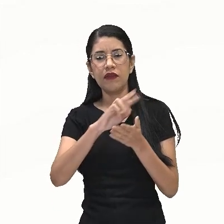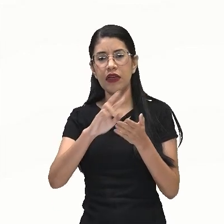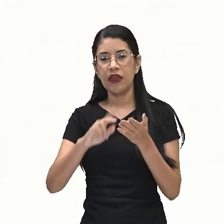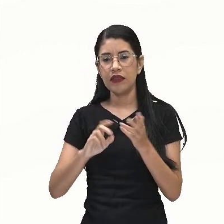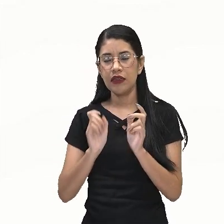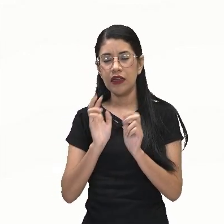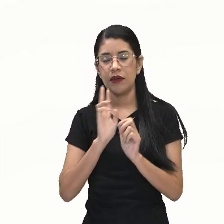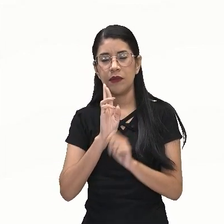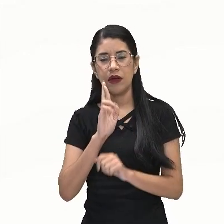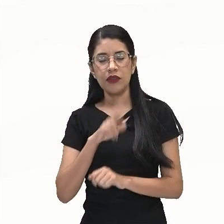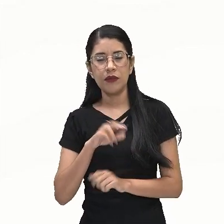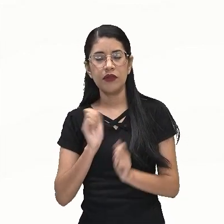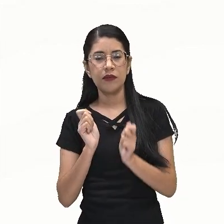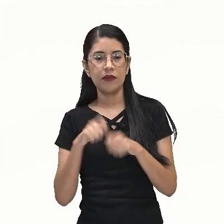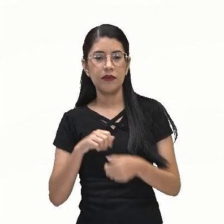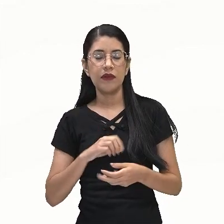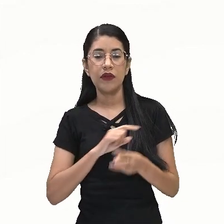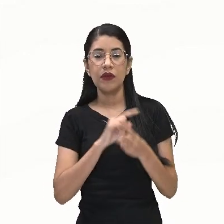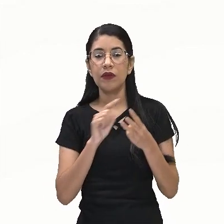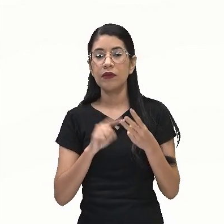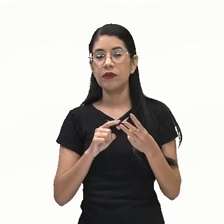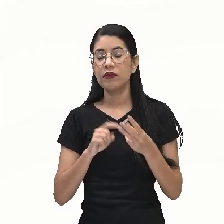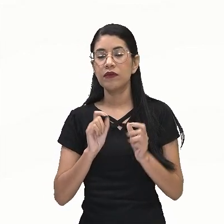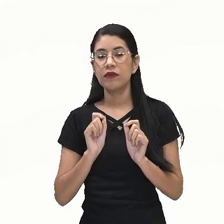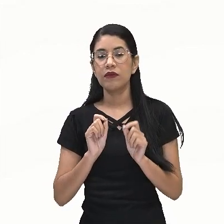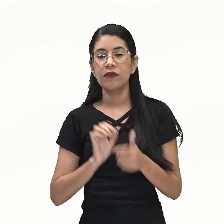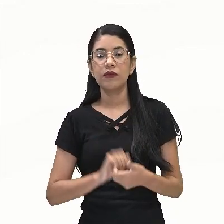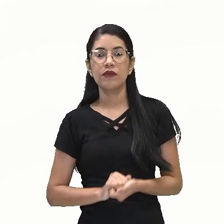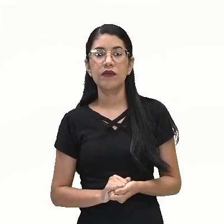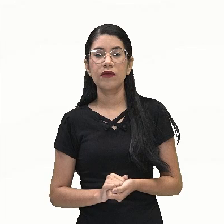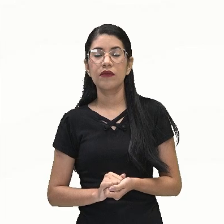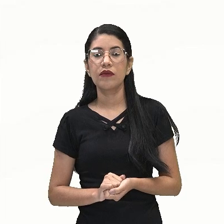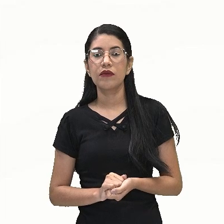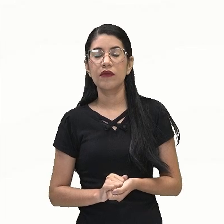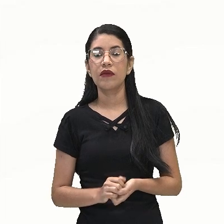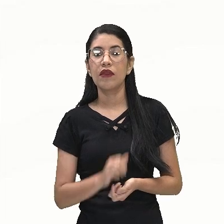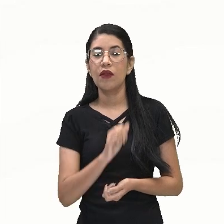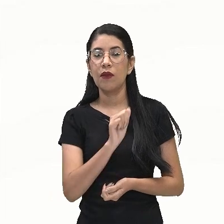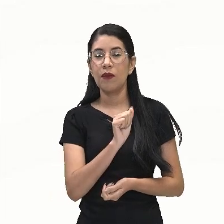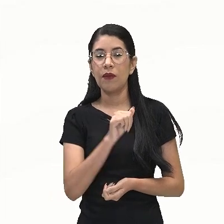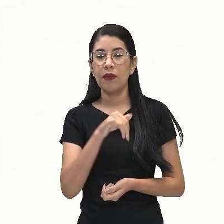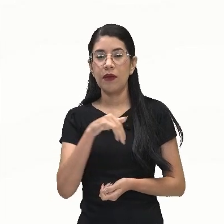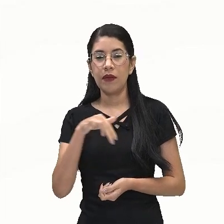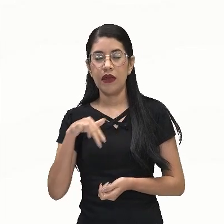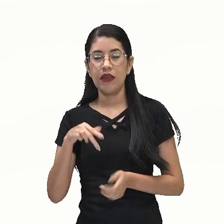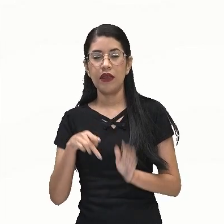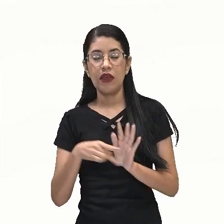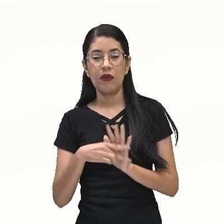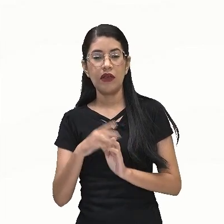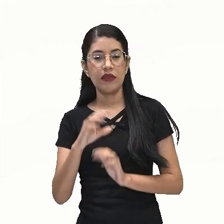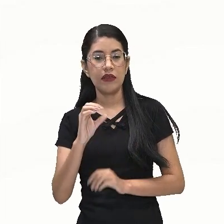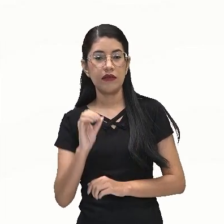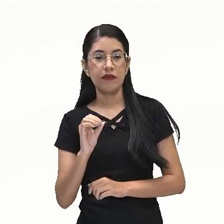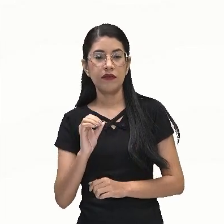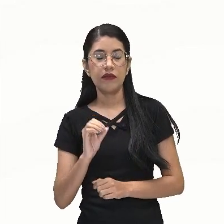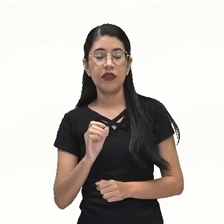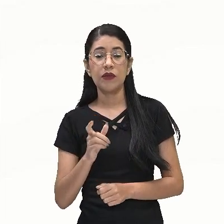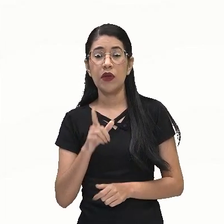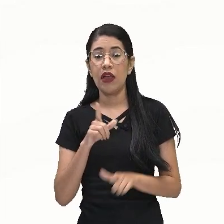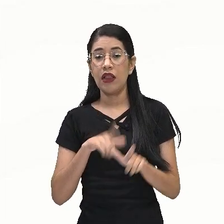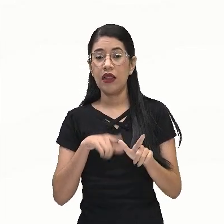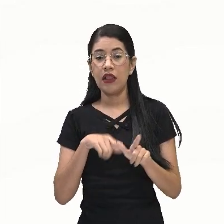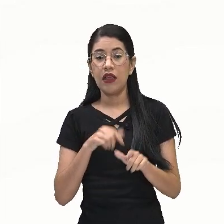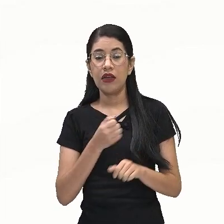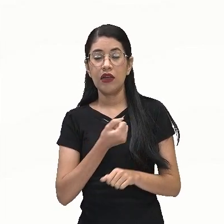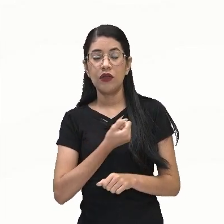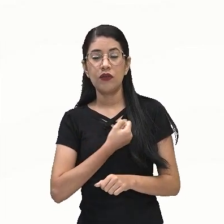minha terceira possibilidade é quando o meu número que está com a letra é igual a 0, porém